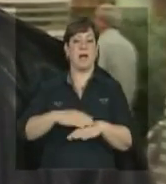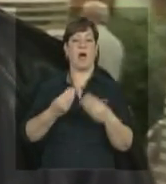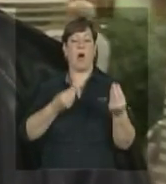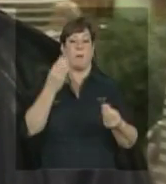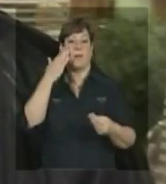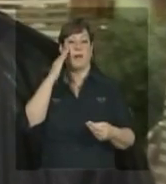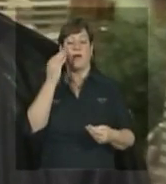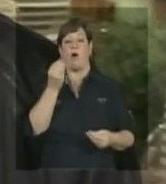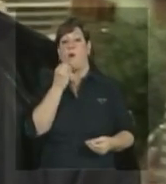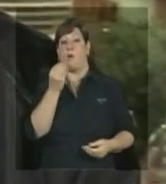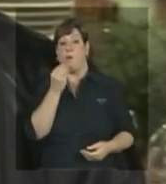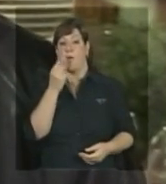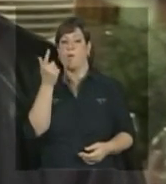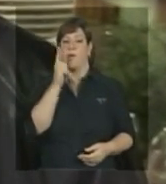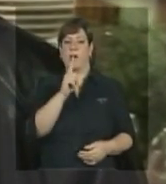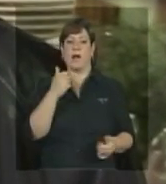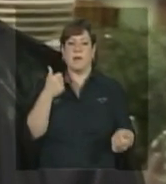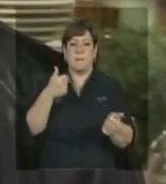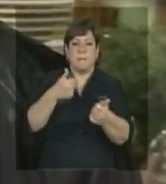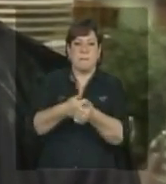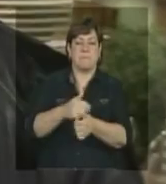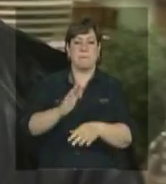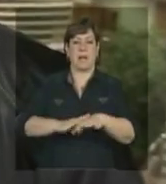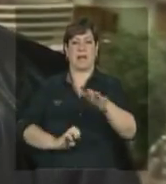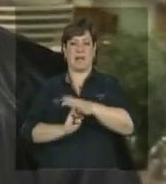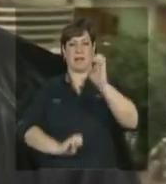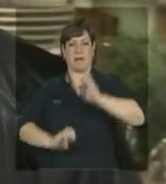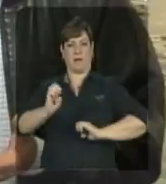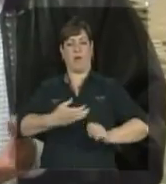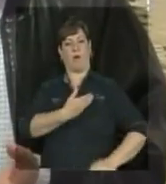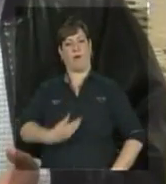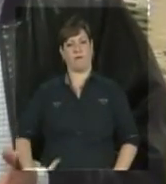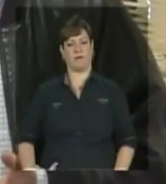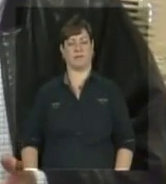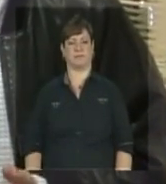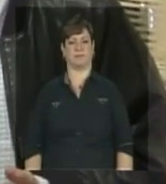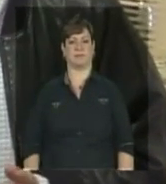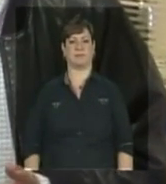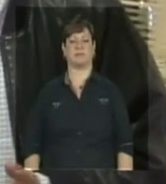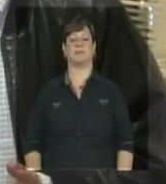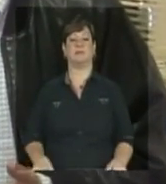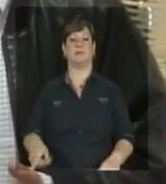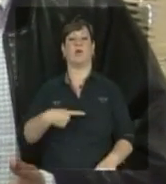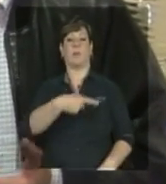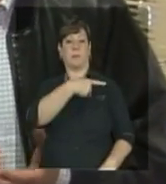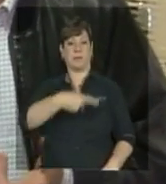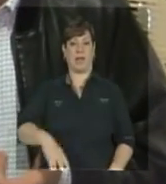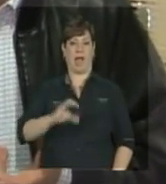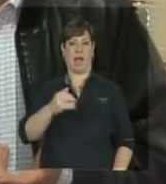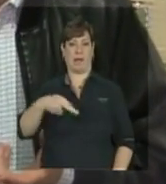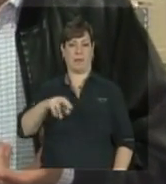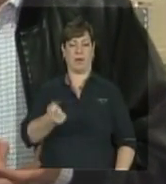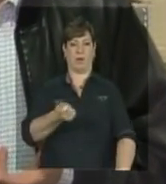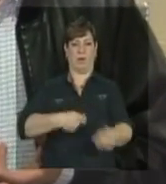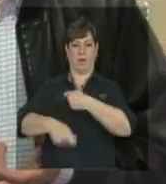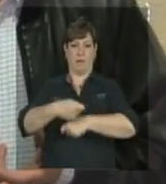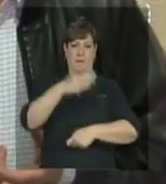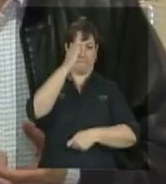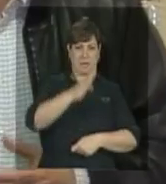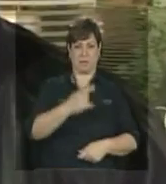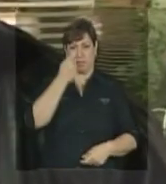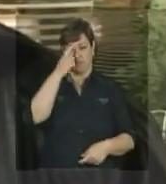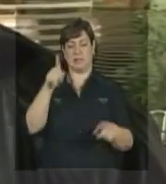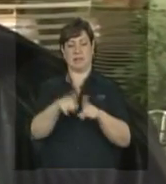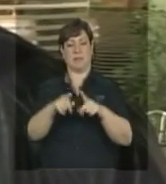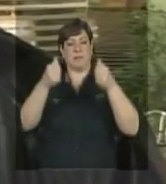enxergar mais as oportunidades e aproximar mais as empresas e os governos. O presidente da Câmara de Comércio Brasil-Índia também detalhou como